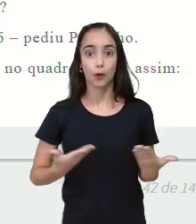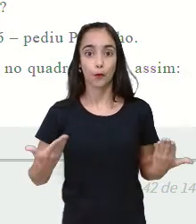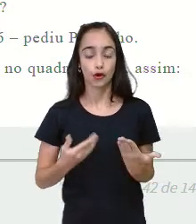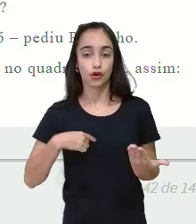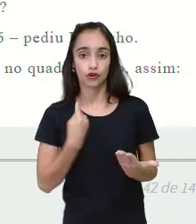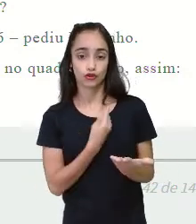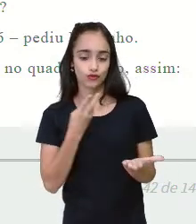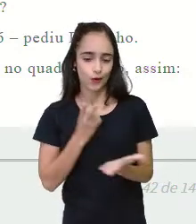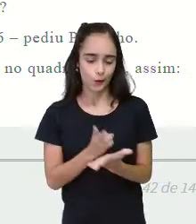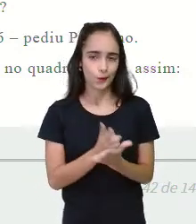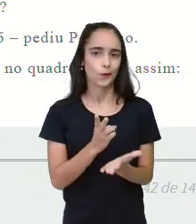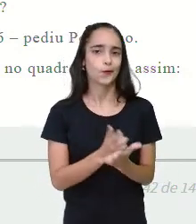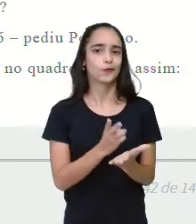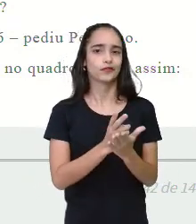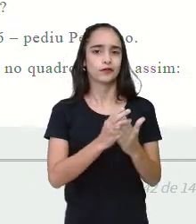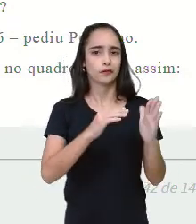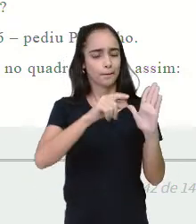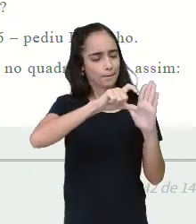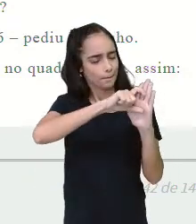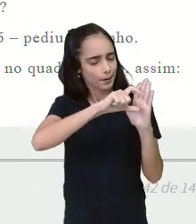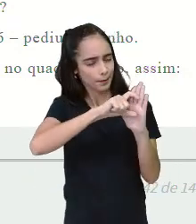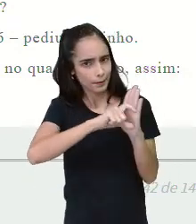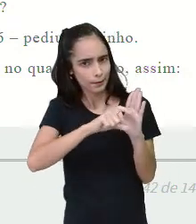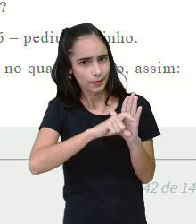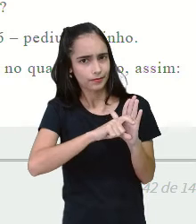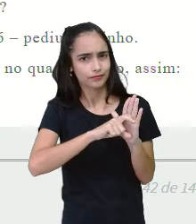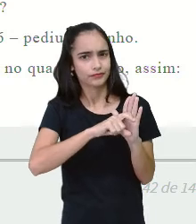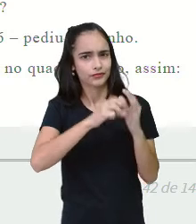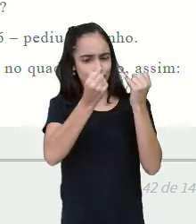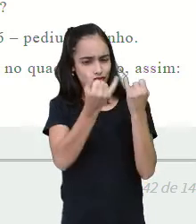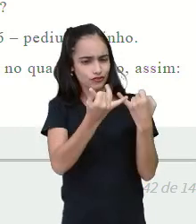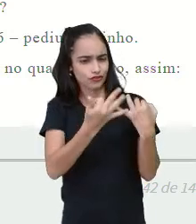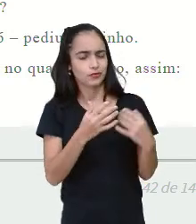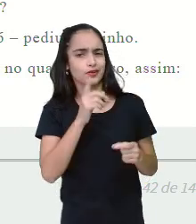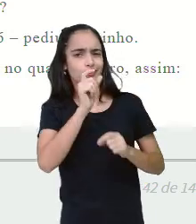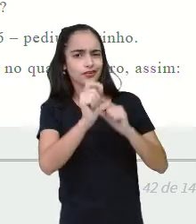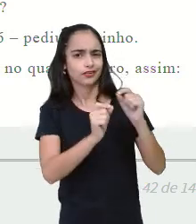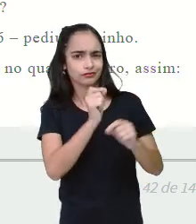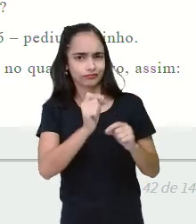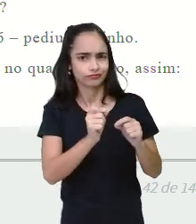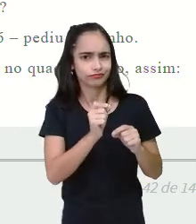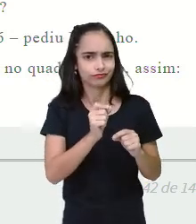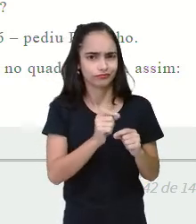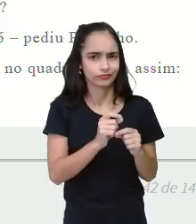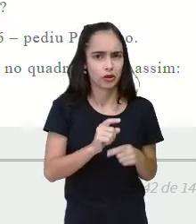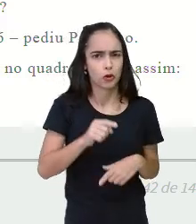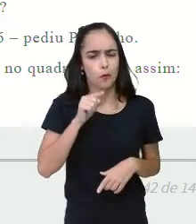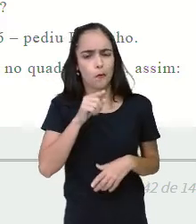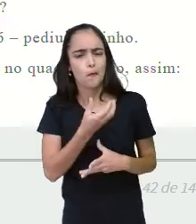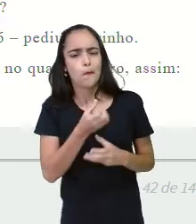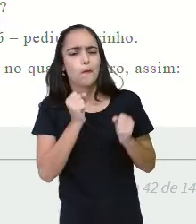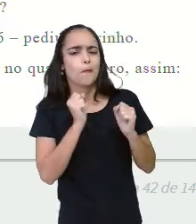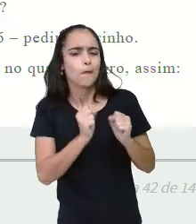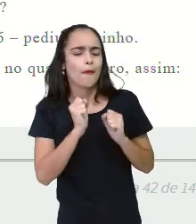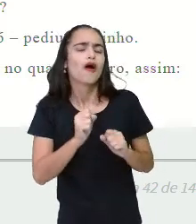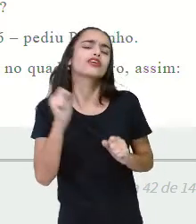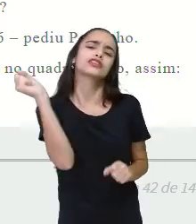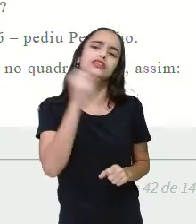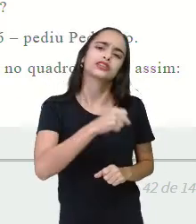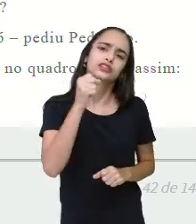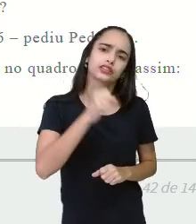continuar aqui nesse parágrafo da fala aqui. Quindim pode muito bem